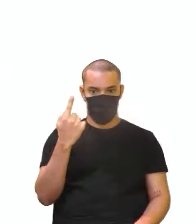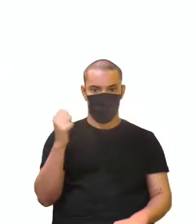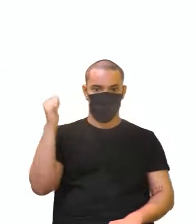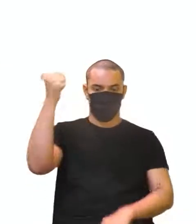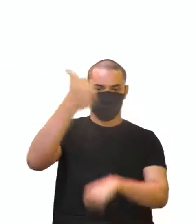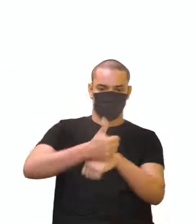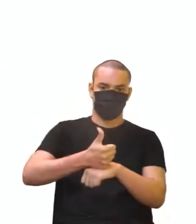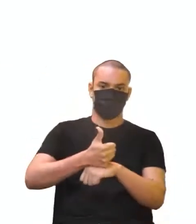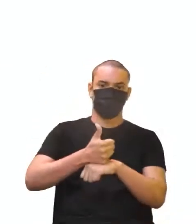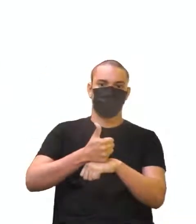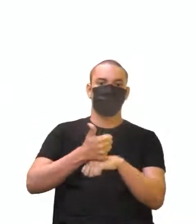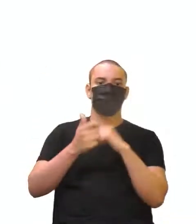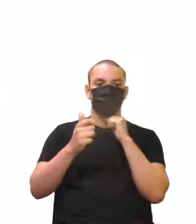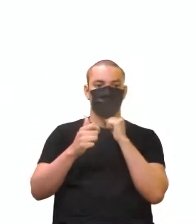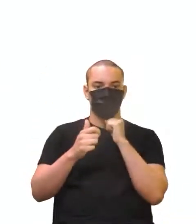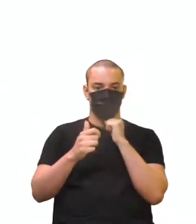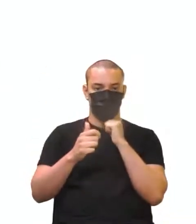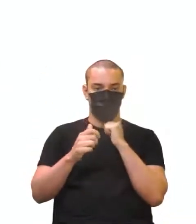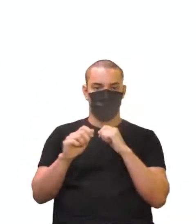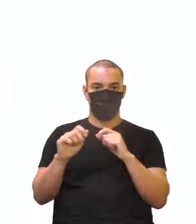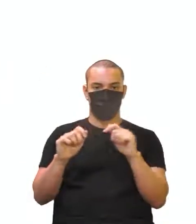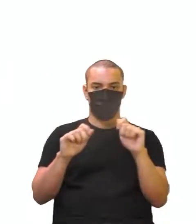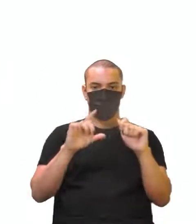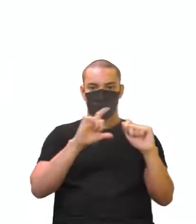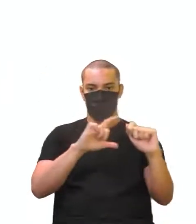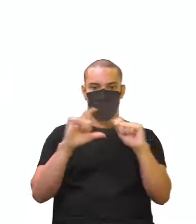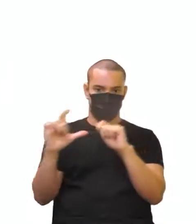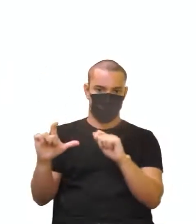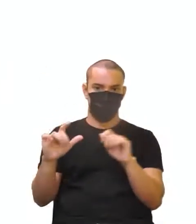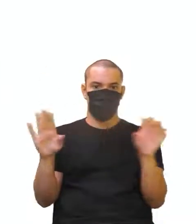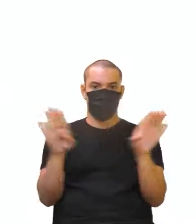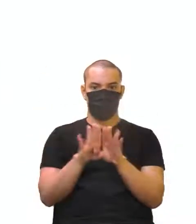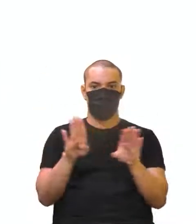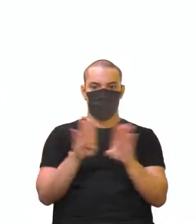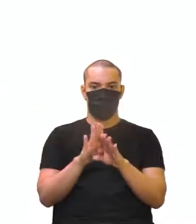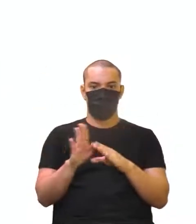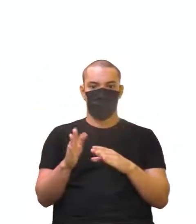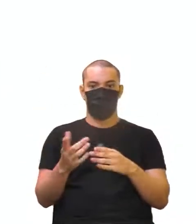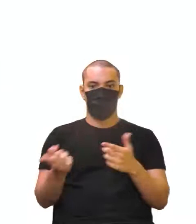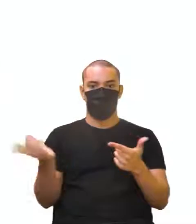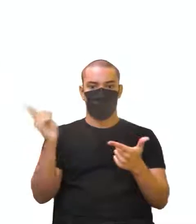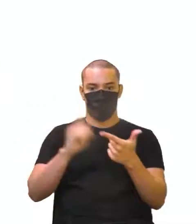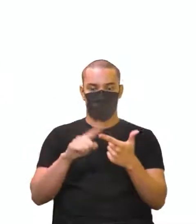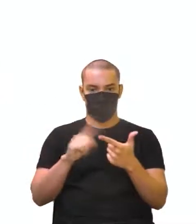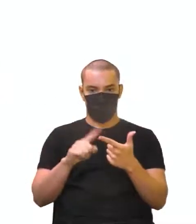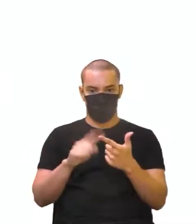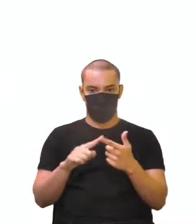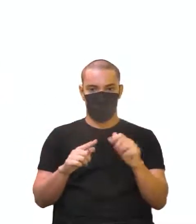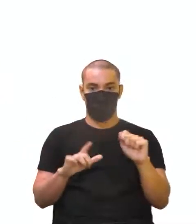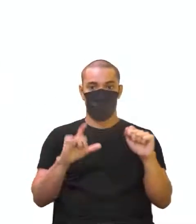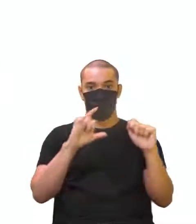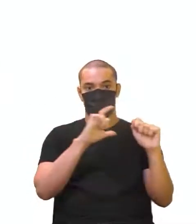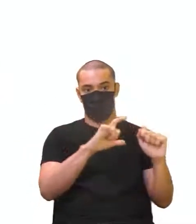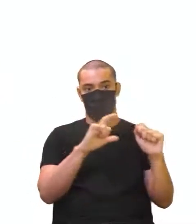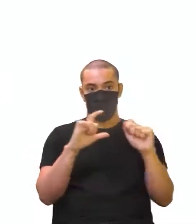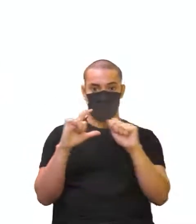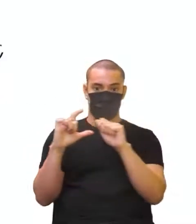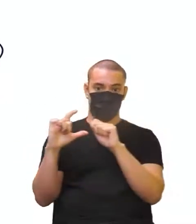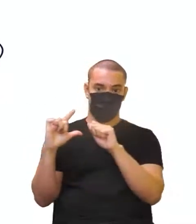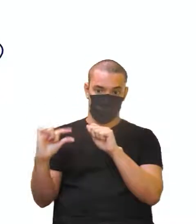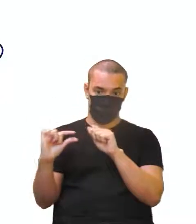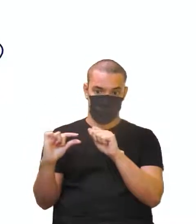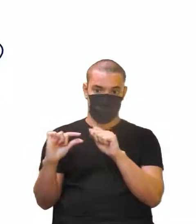dominante, azão, e um par de gametos de alelos homozigotos